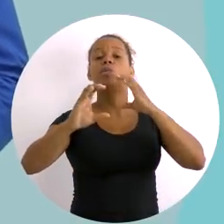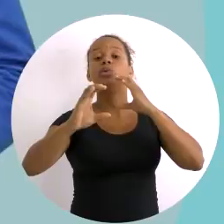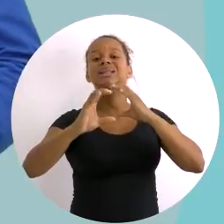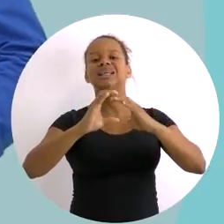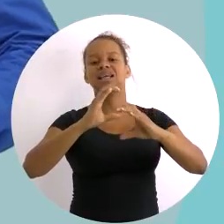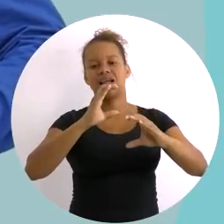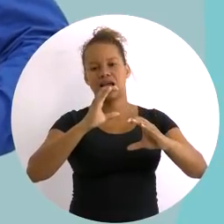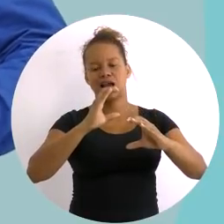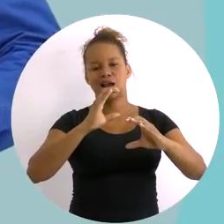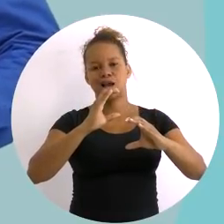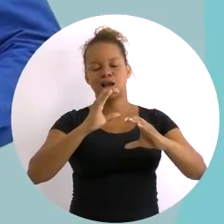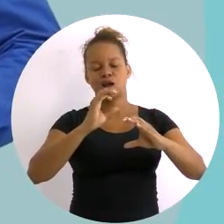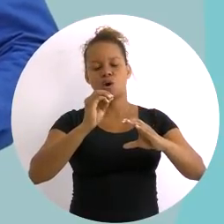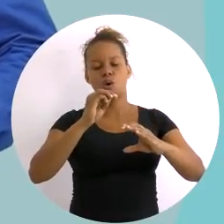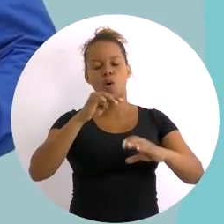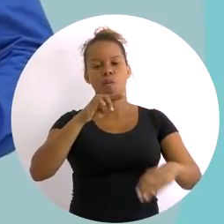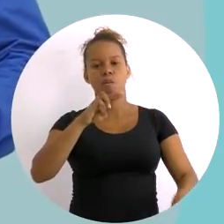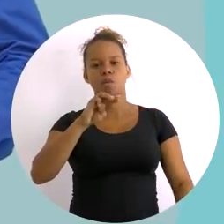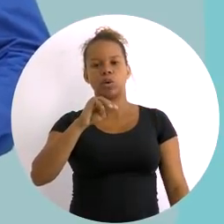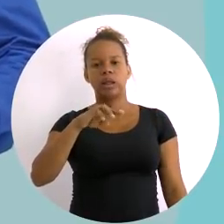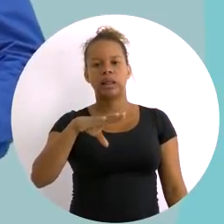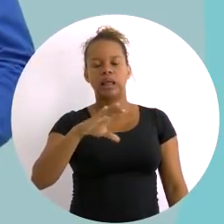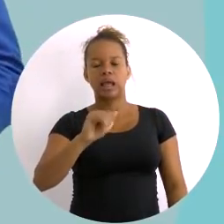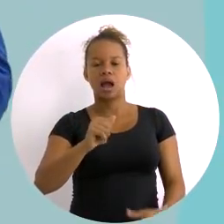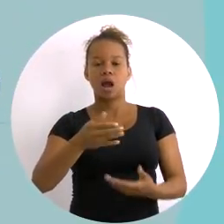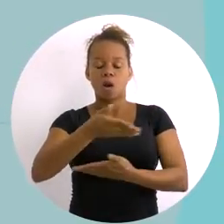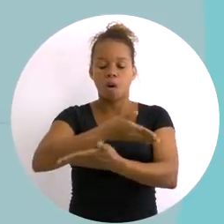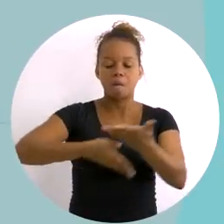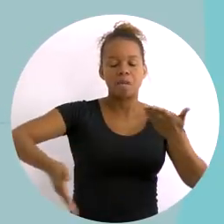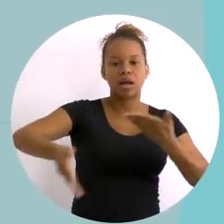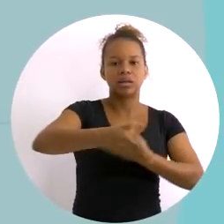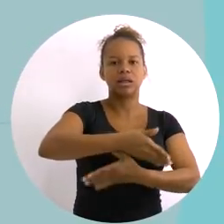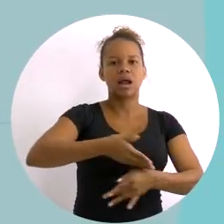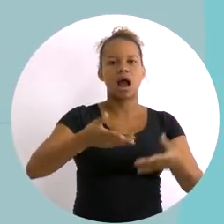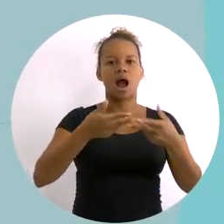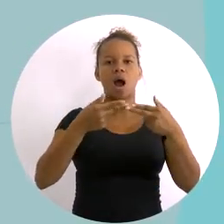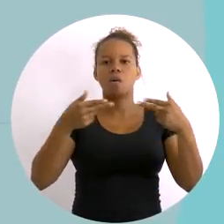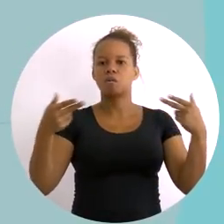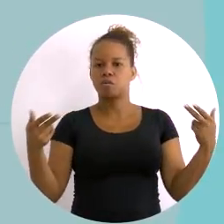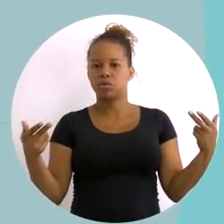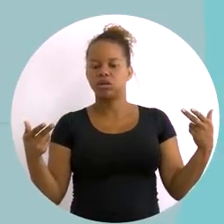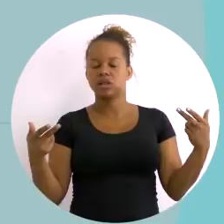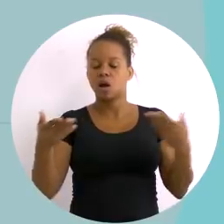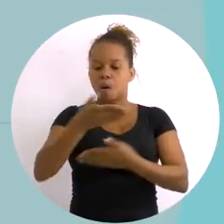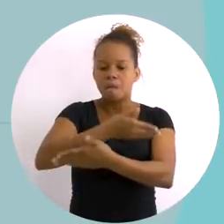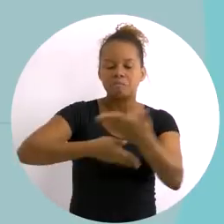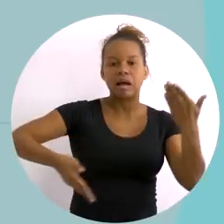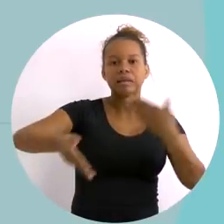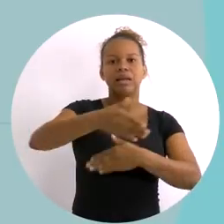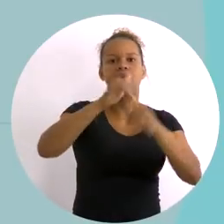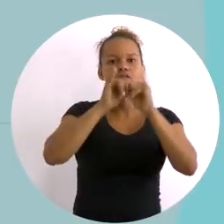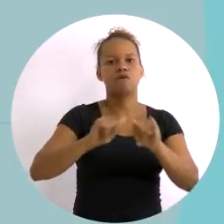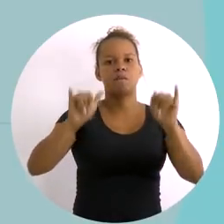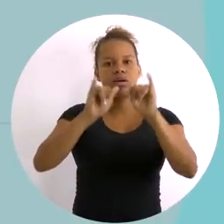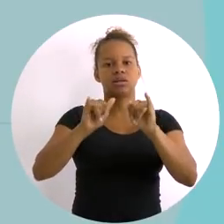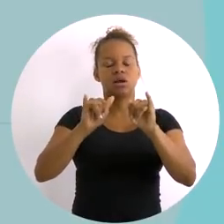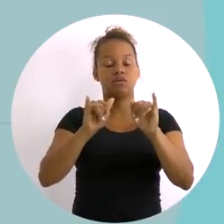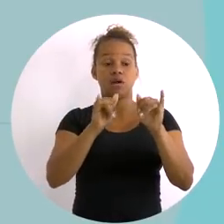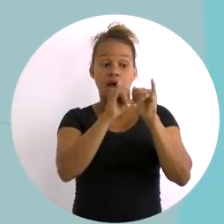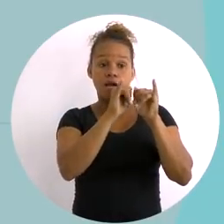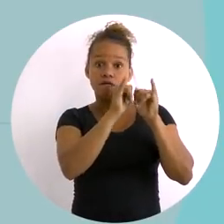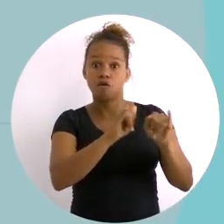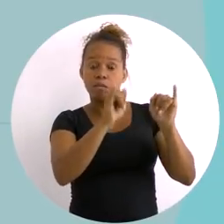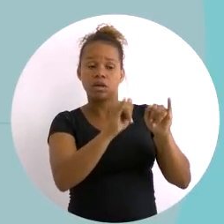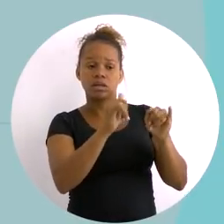Comunicare significa compartilhar algo, compartilhar uma informação, tornar uma